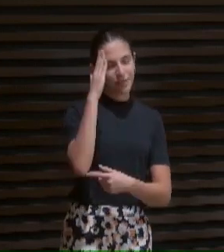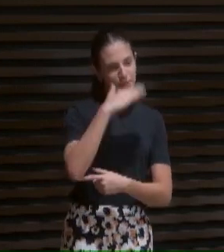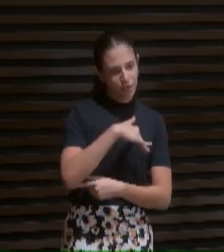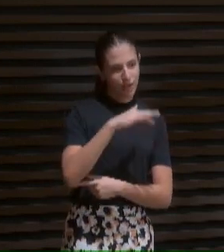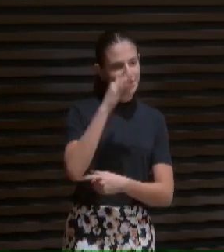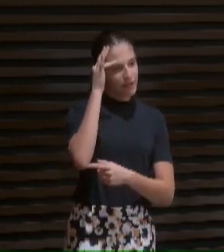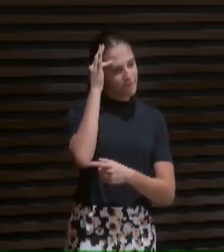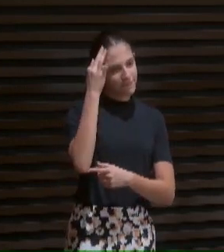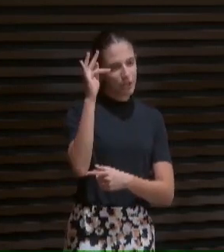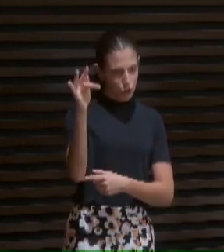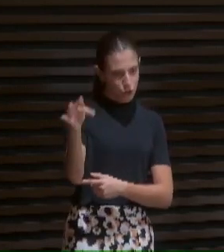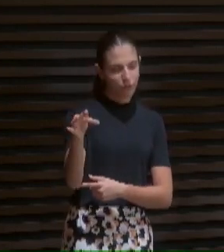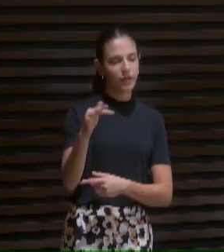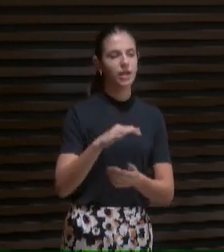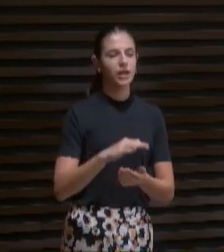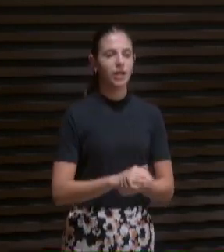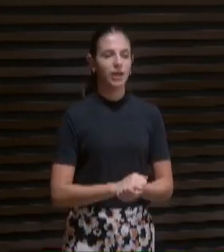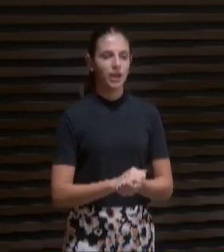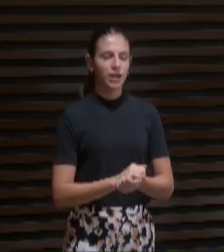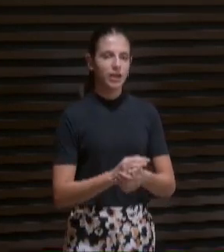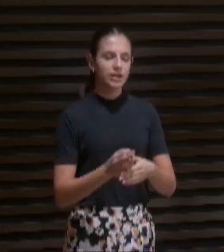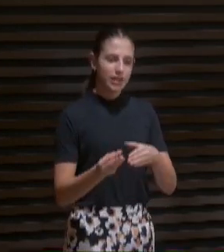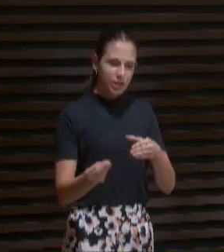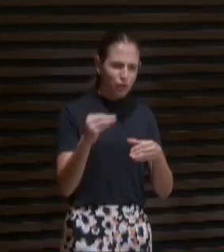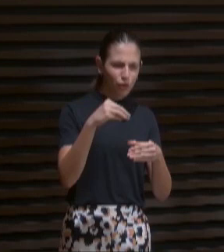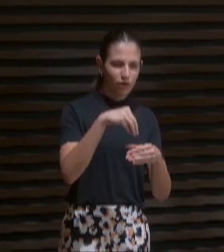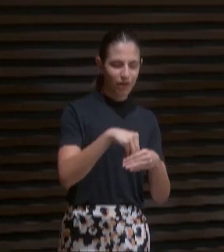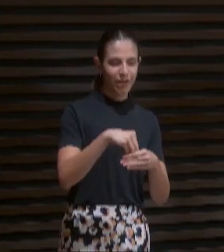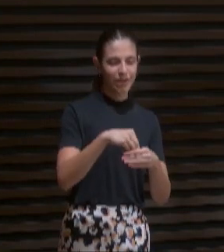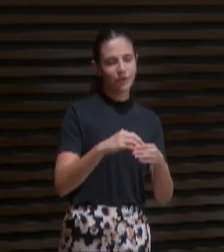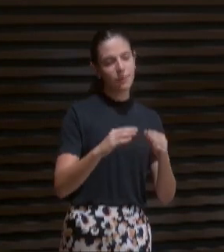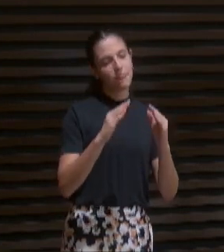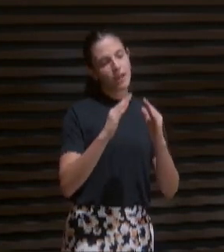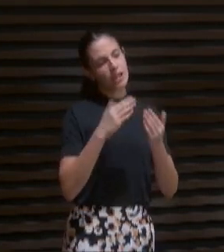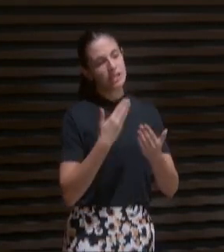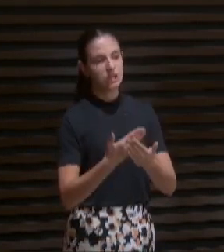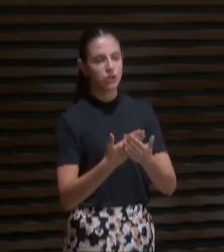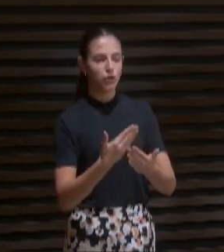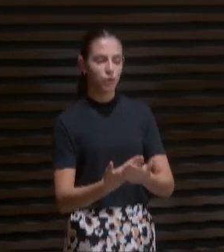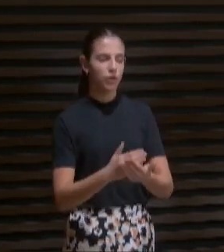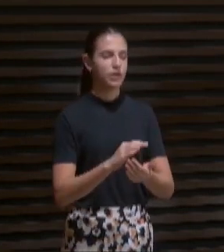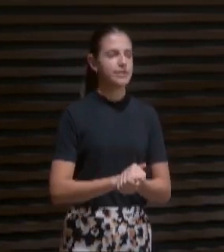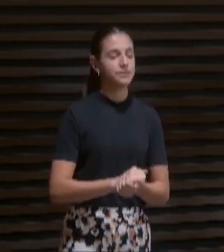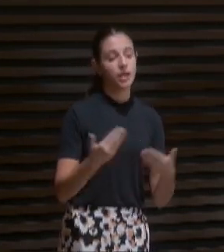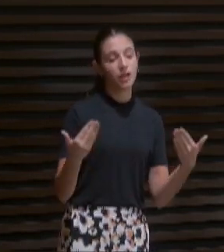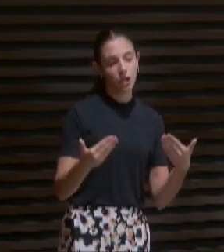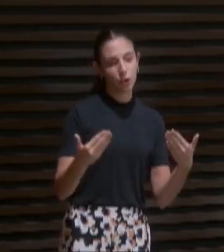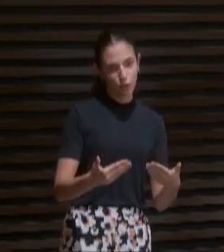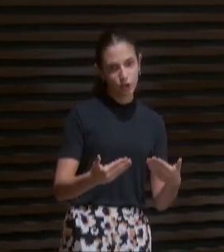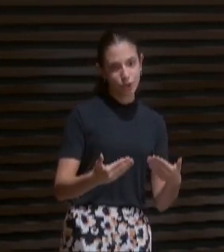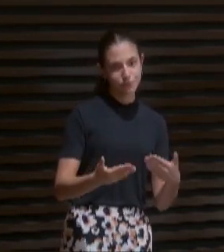que está graçando no meio da escola. Hoje nós estávamos aqui